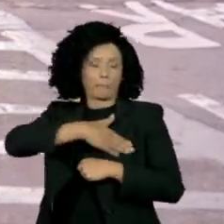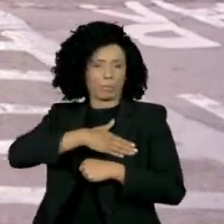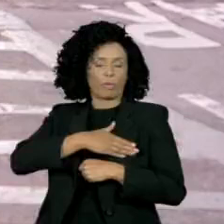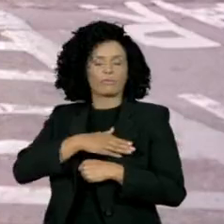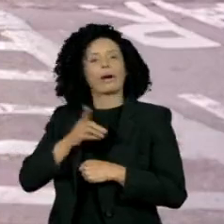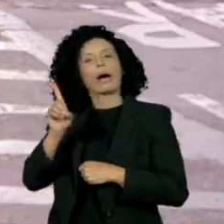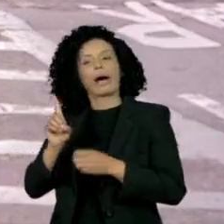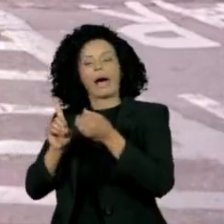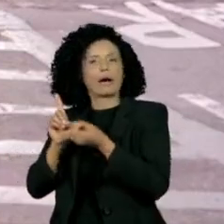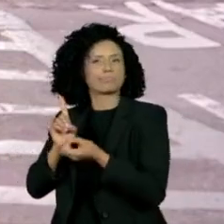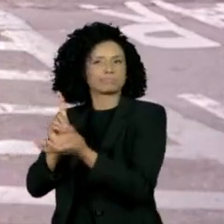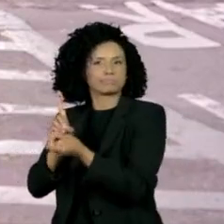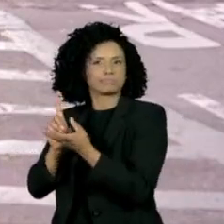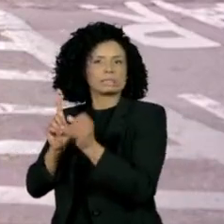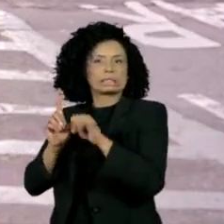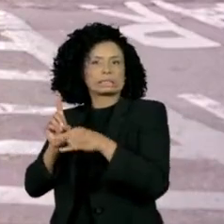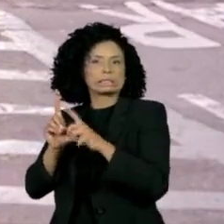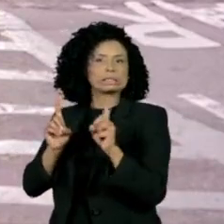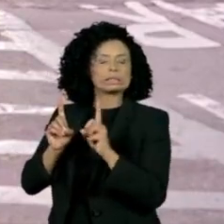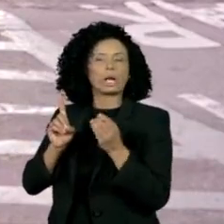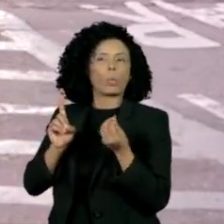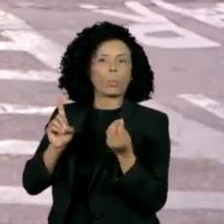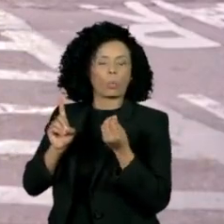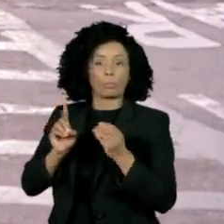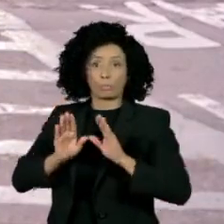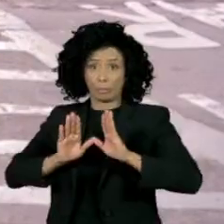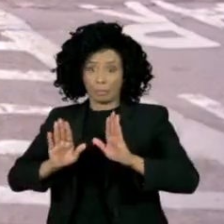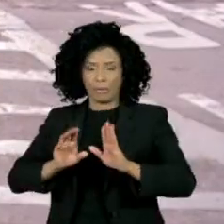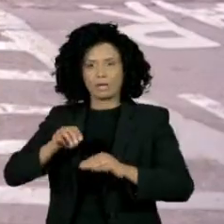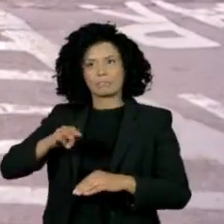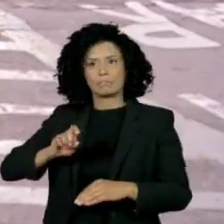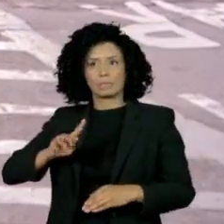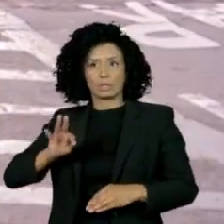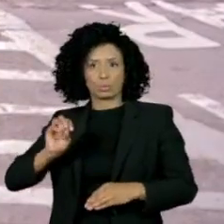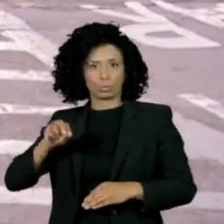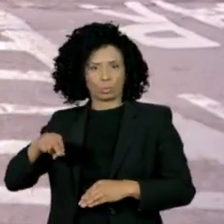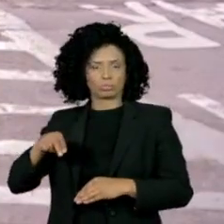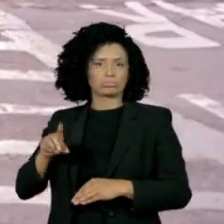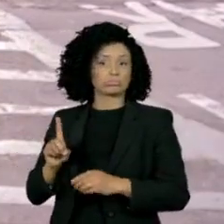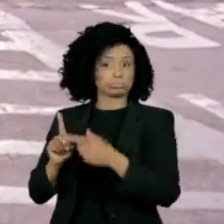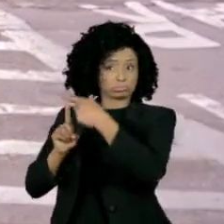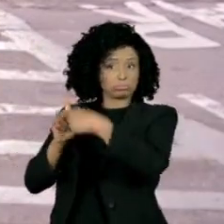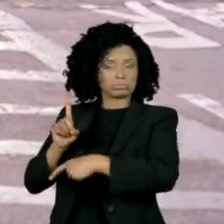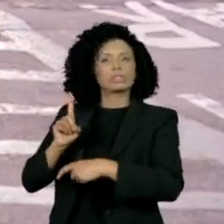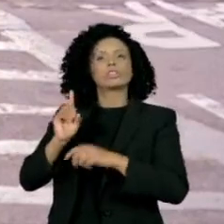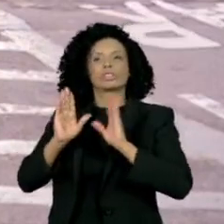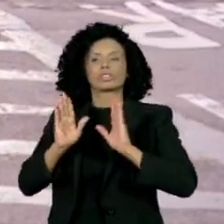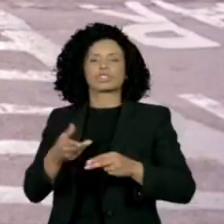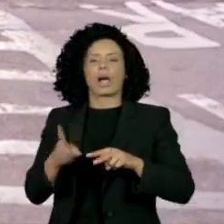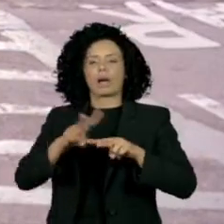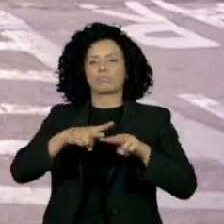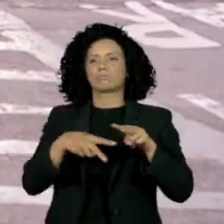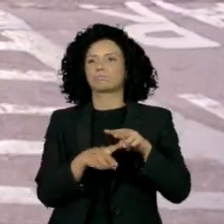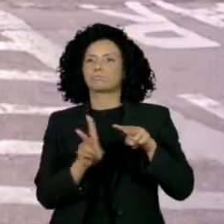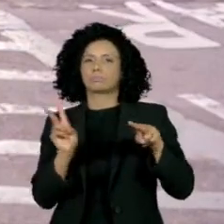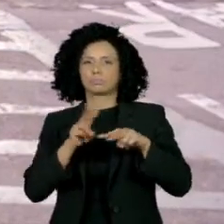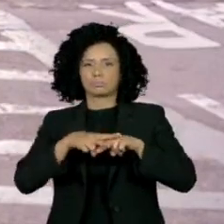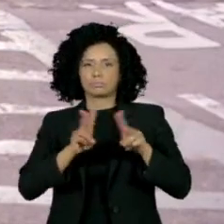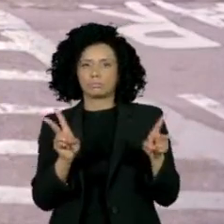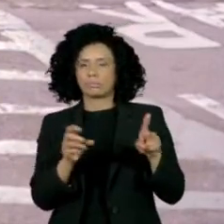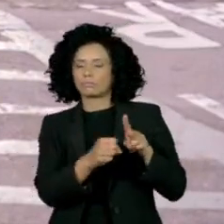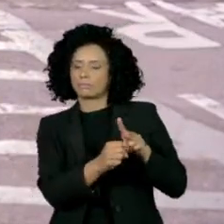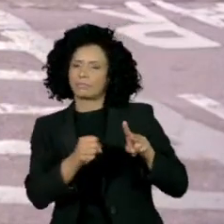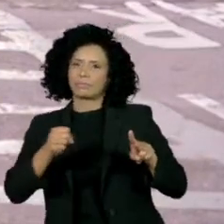O ex-ministro da Educação, Milton Ribeiro, recebeu habeas corpus antes mesmo da audiência de custódia que estava marcada para a tarde